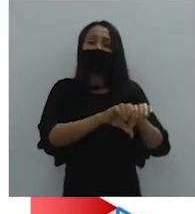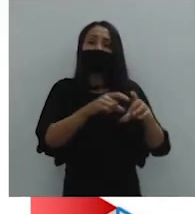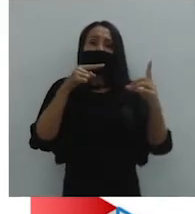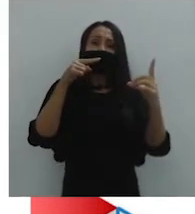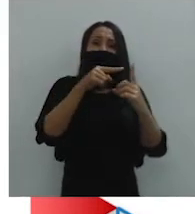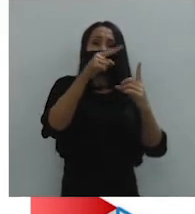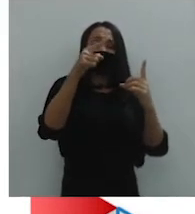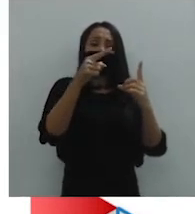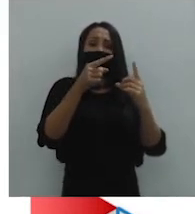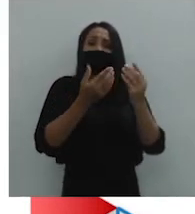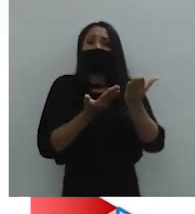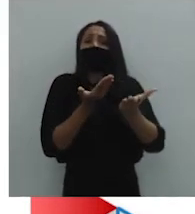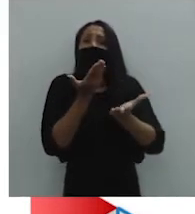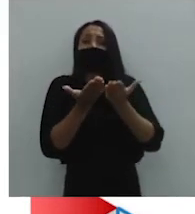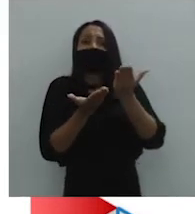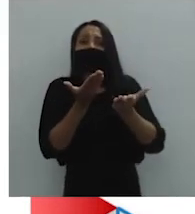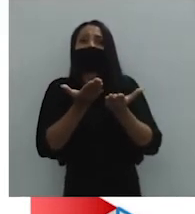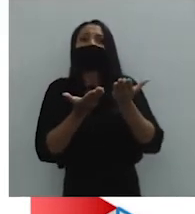de atender